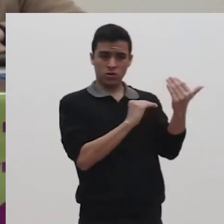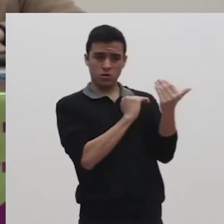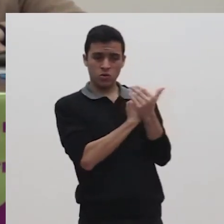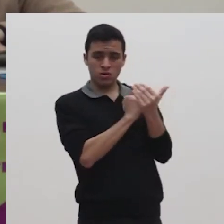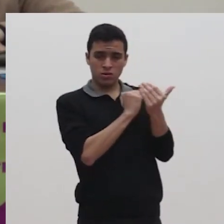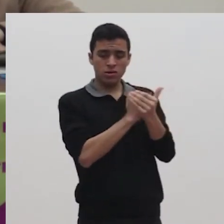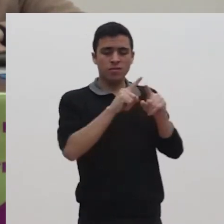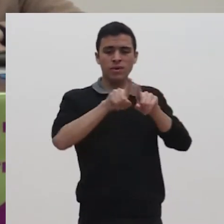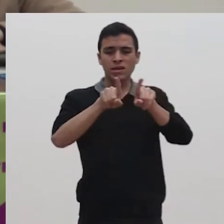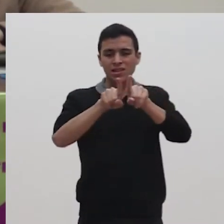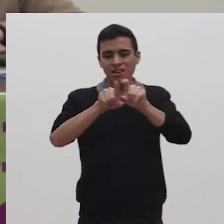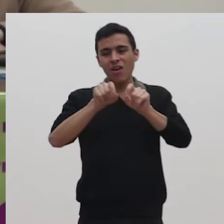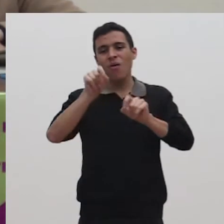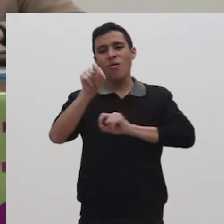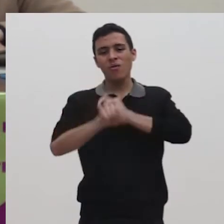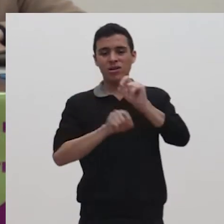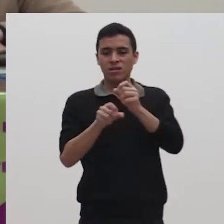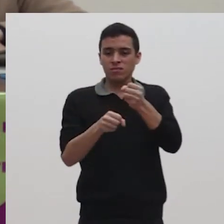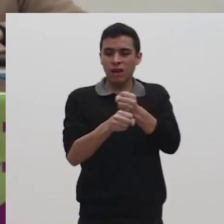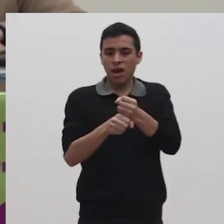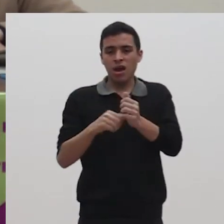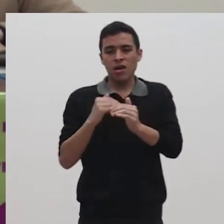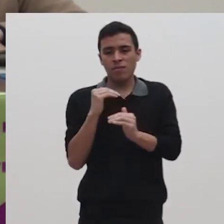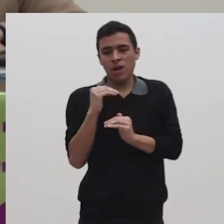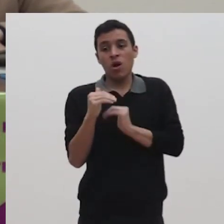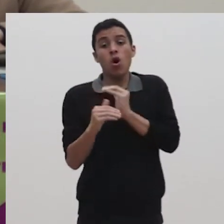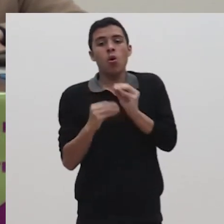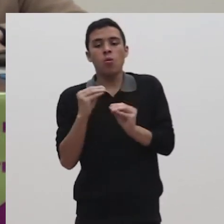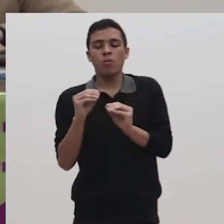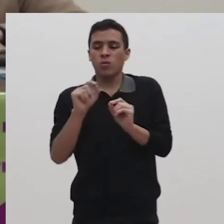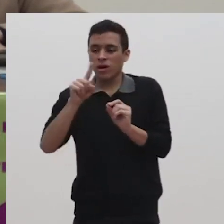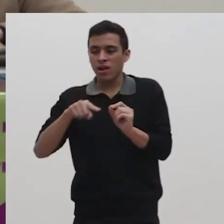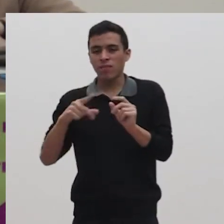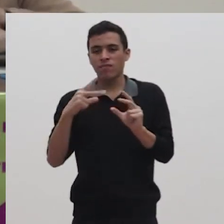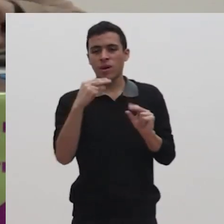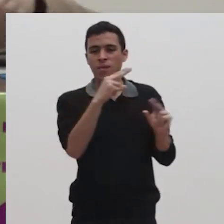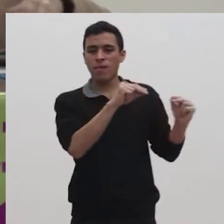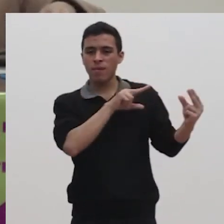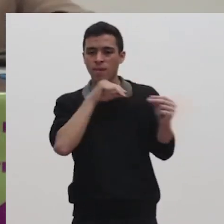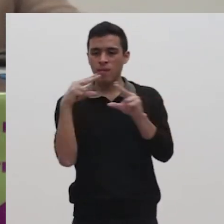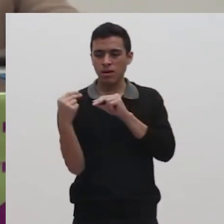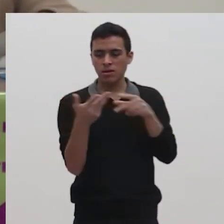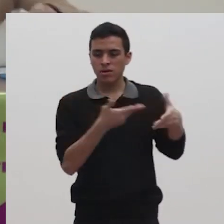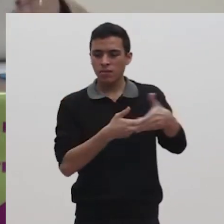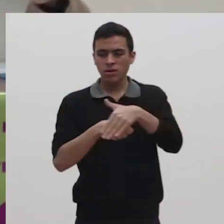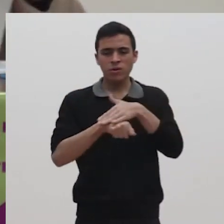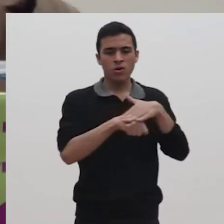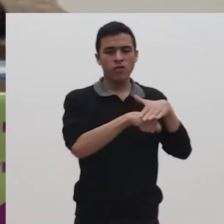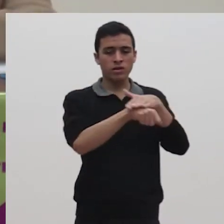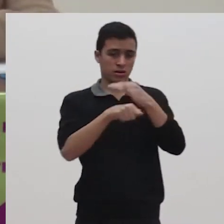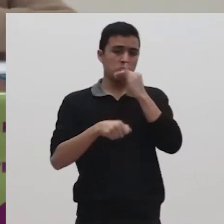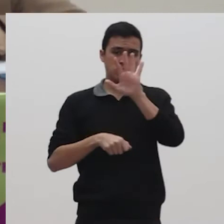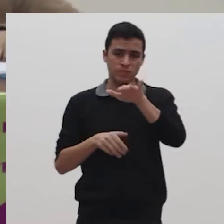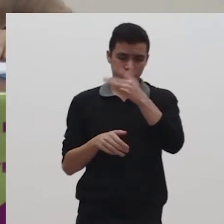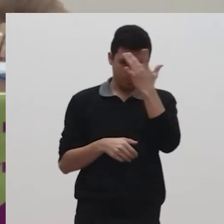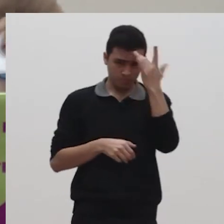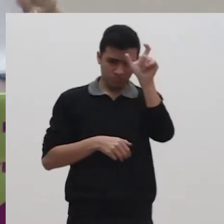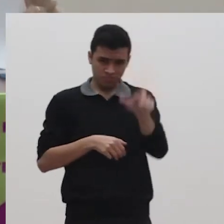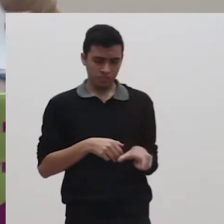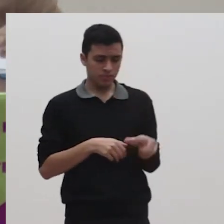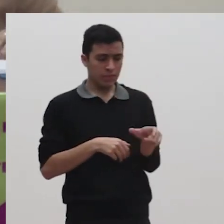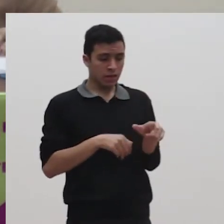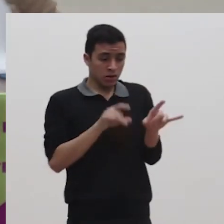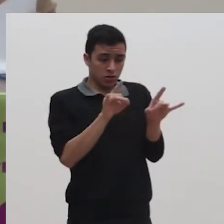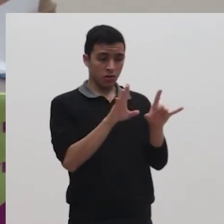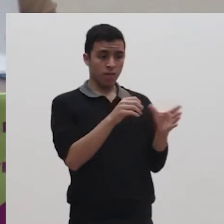ajudem, mas que a gente construa as coisas também conversando com as pessoas. Ali, conversando. Tem gente que pega, enfim, esse